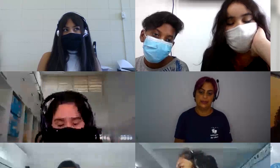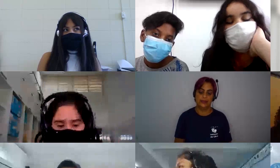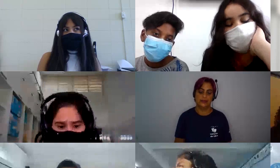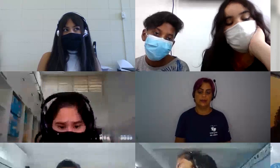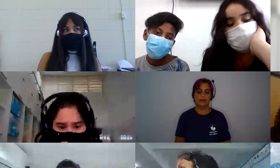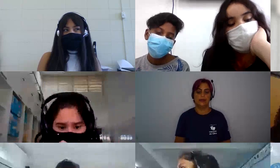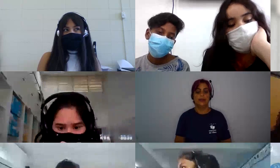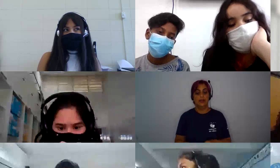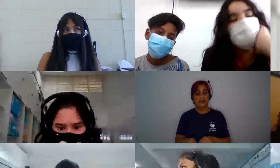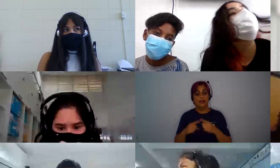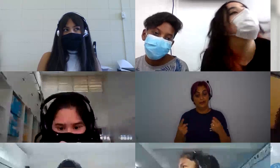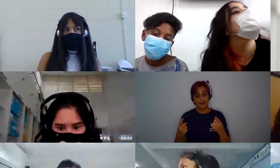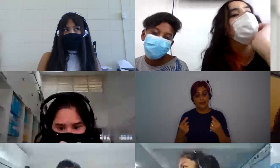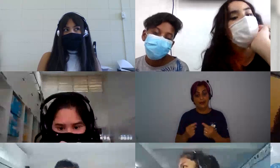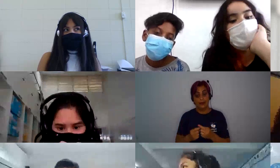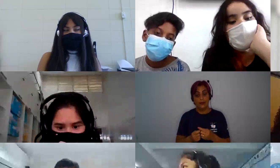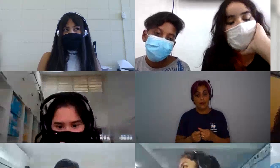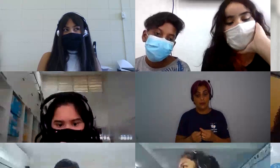mas é verdade,